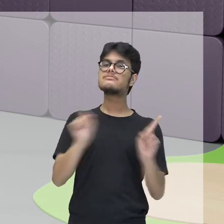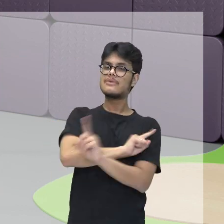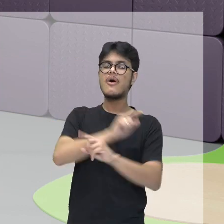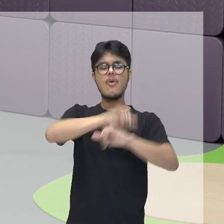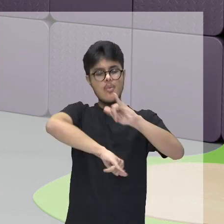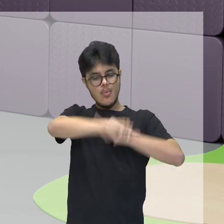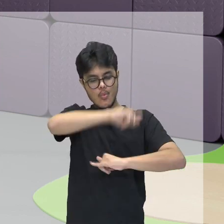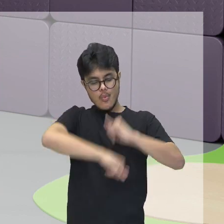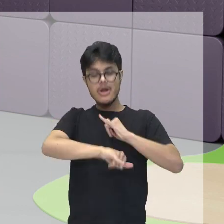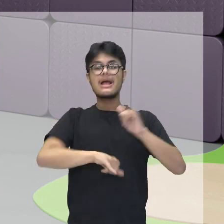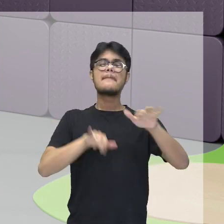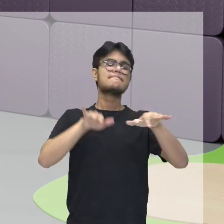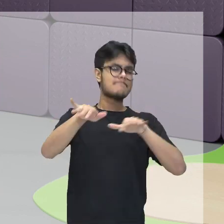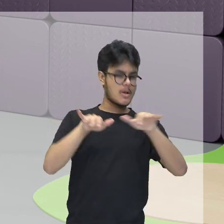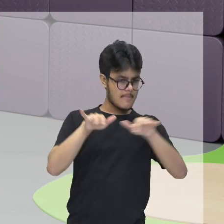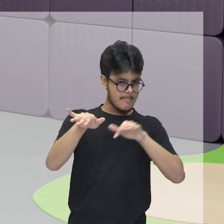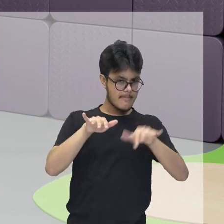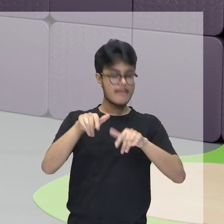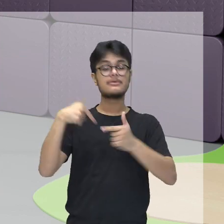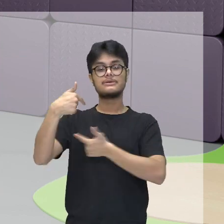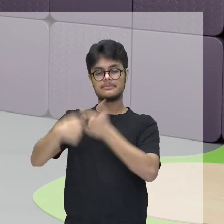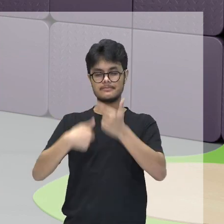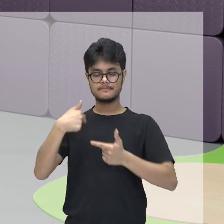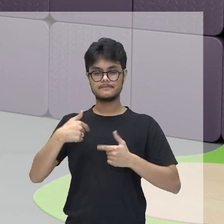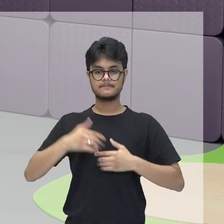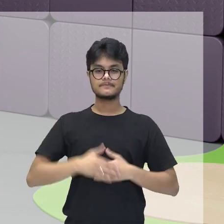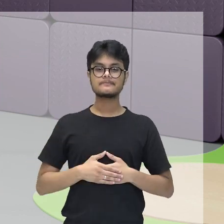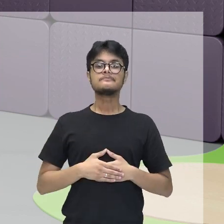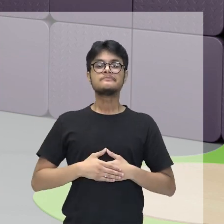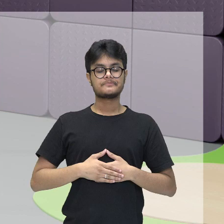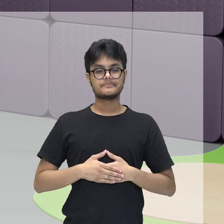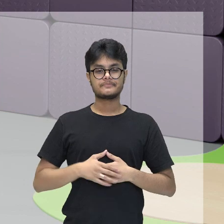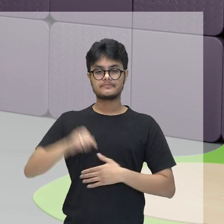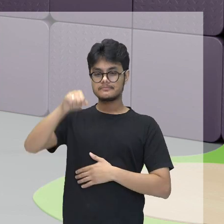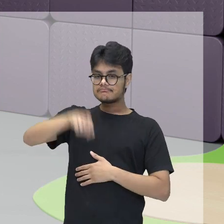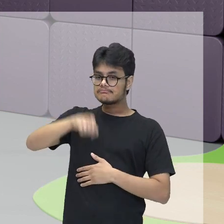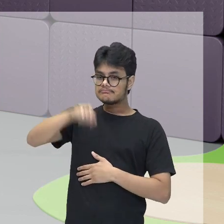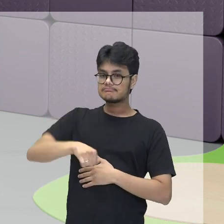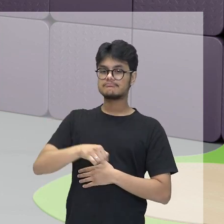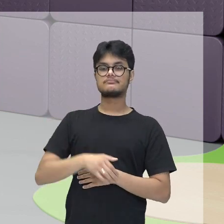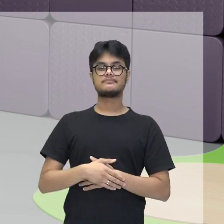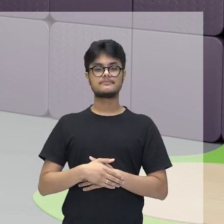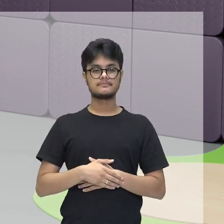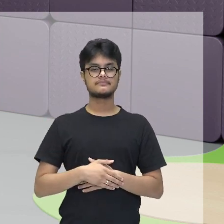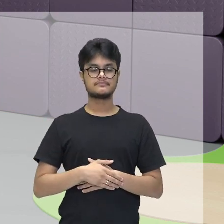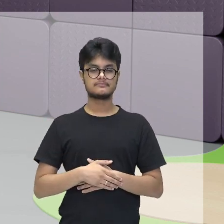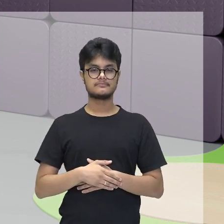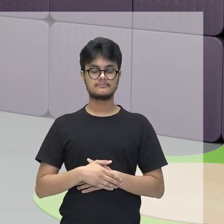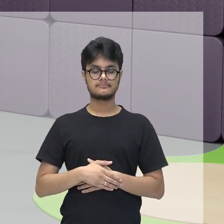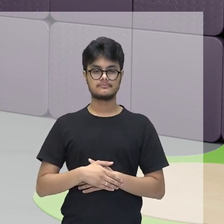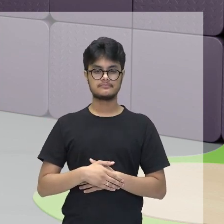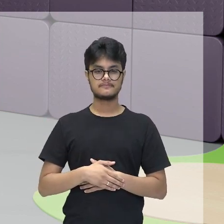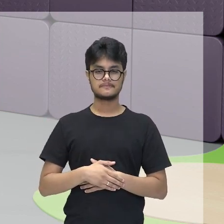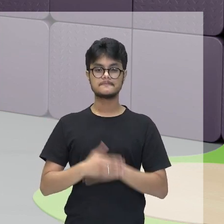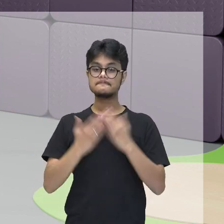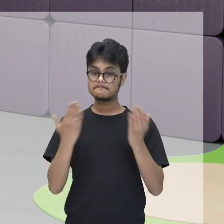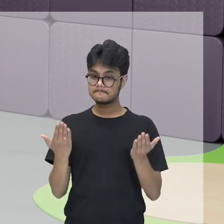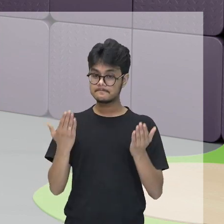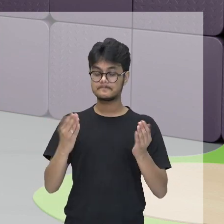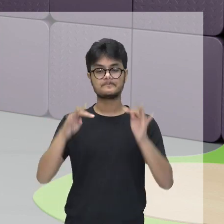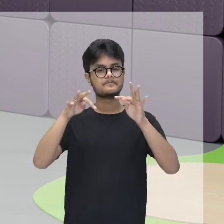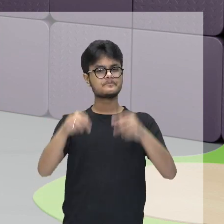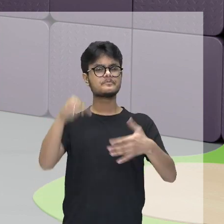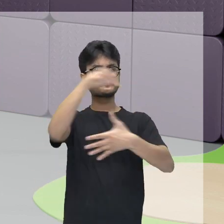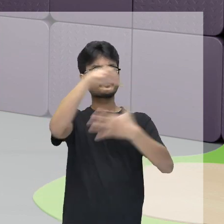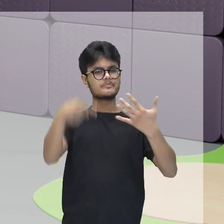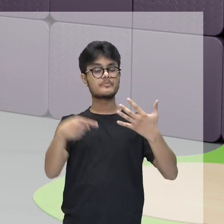né, de calor, de energia por combustão interna e o movimento, que é o deslocamento. Então, todas essas